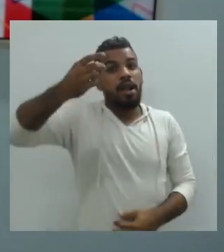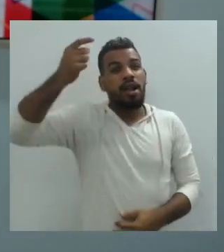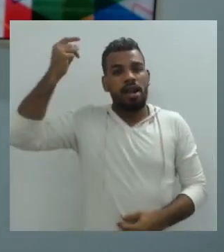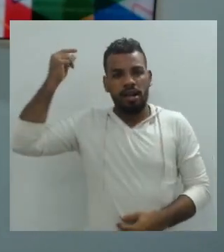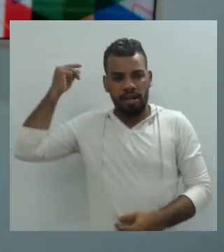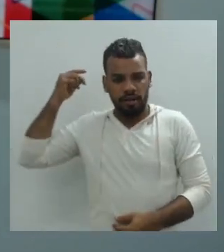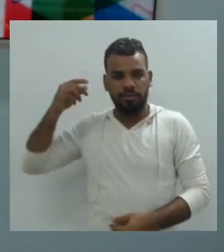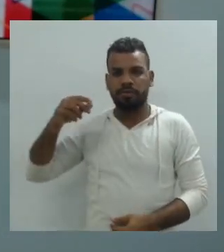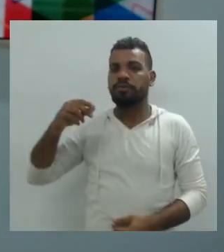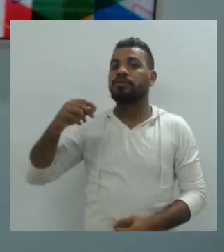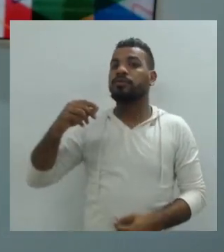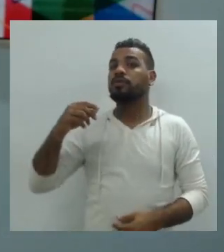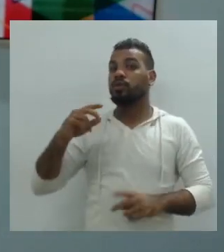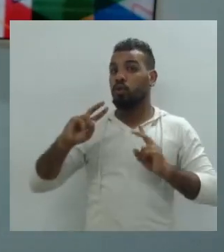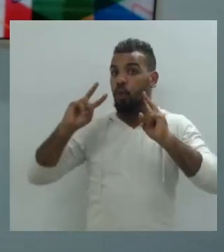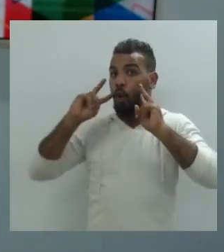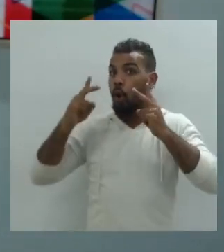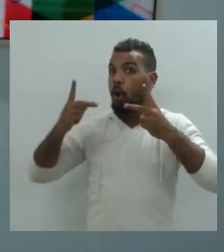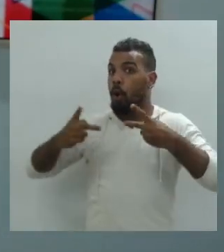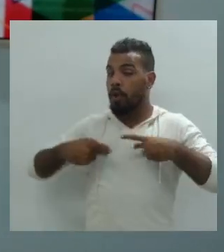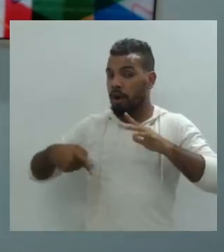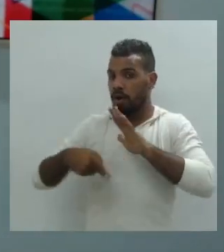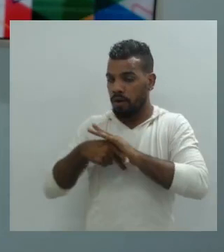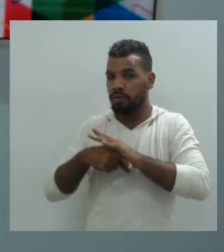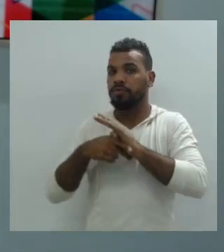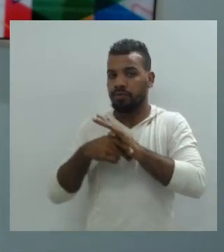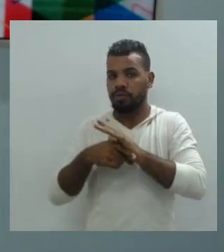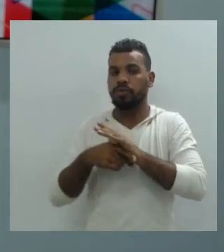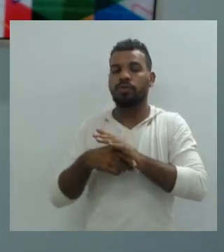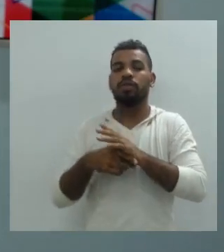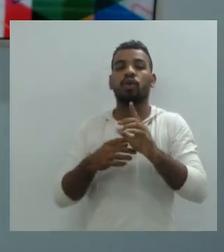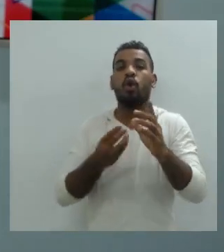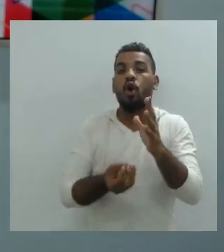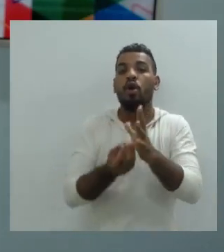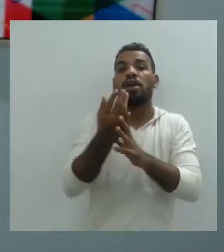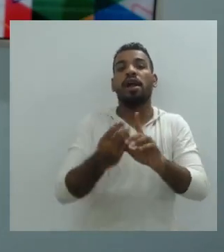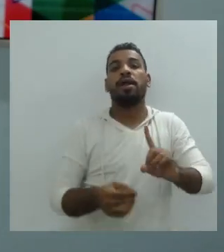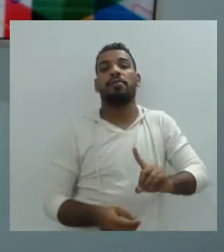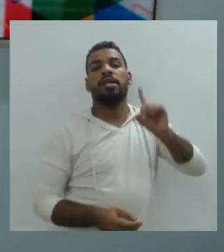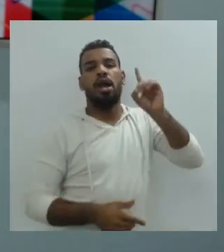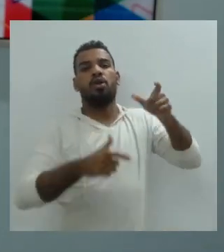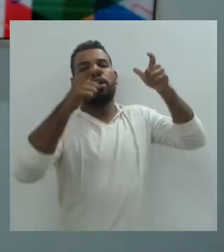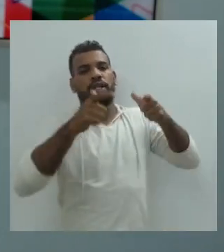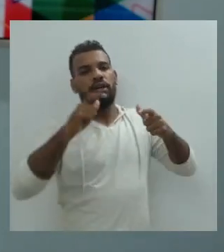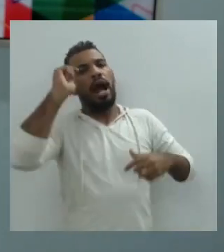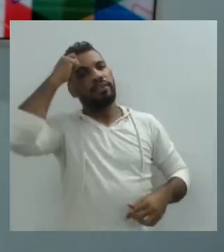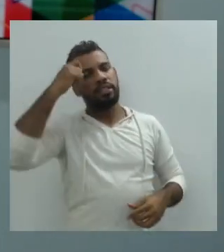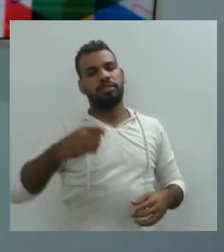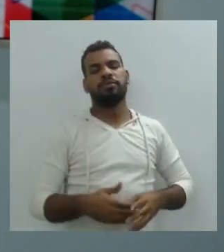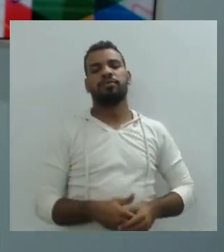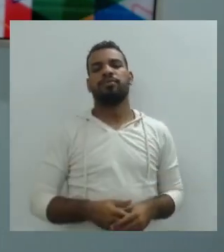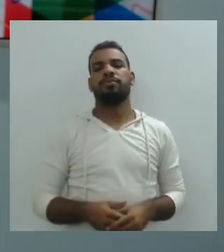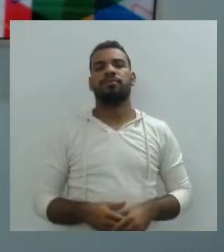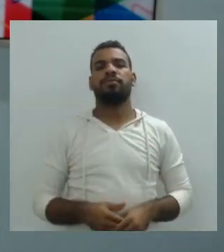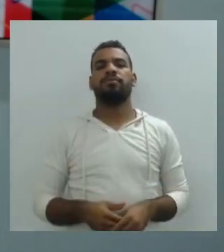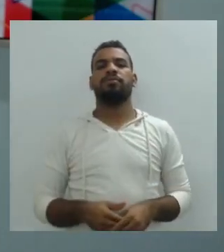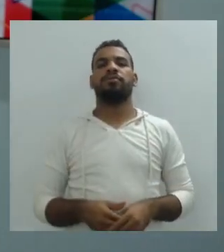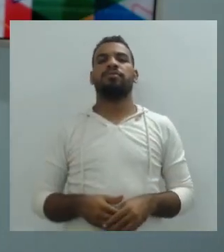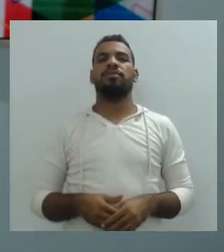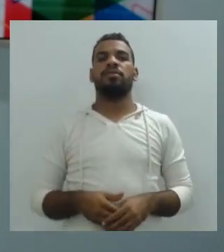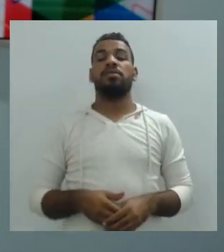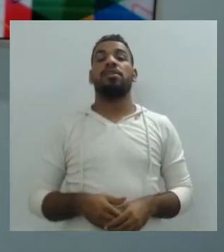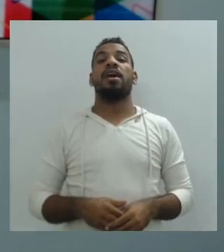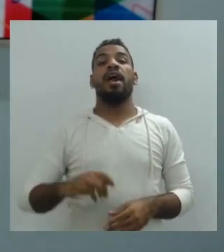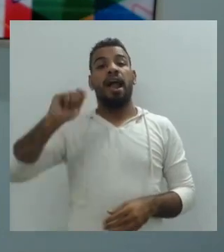aí, ancestrais dos seres humanos e o homem moderno surgiram nesse continente. Ou seja, a